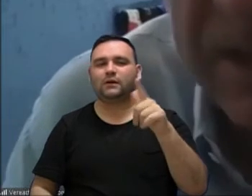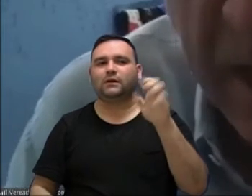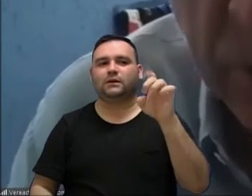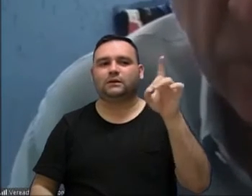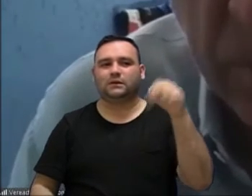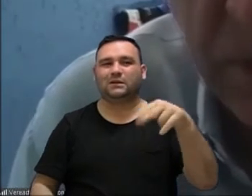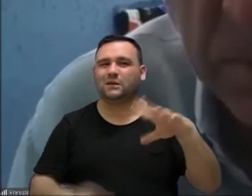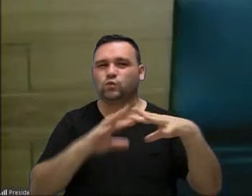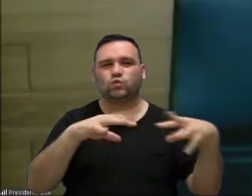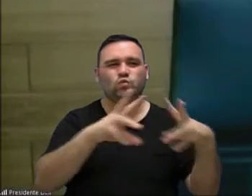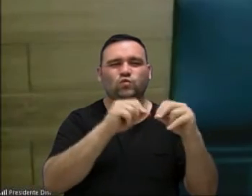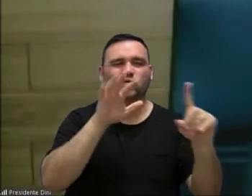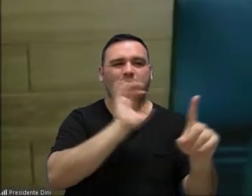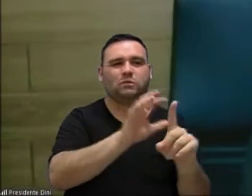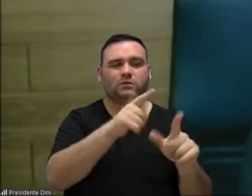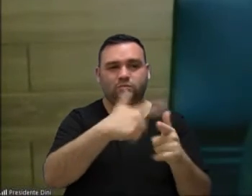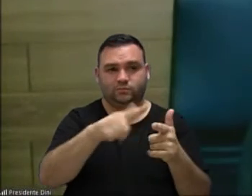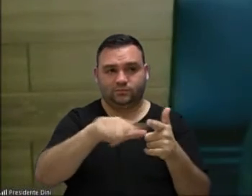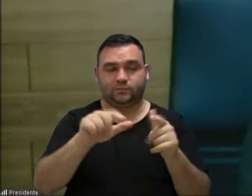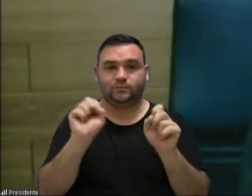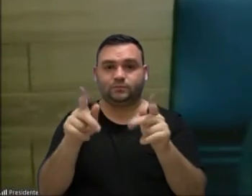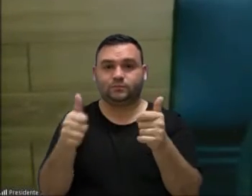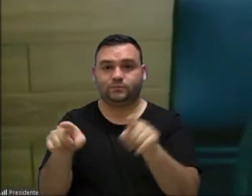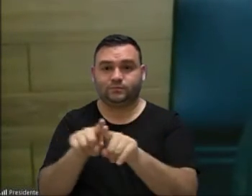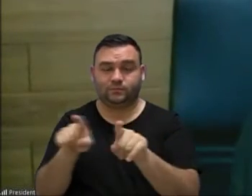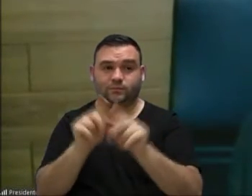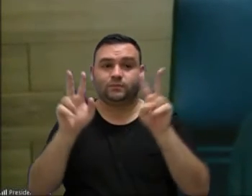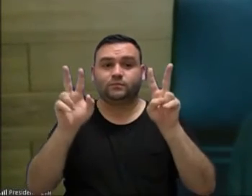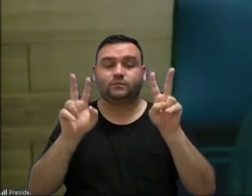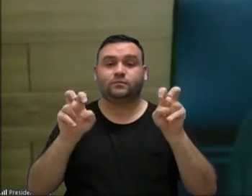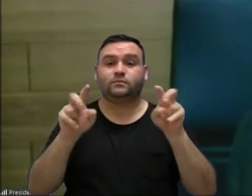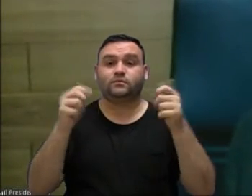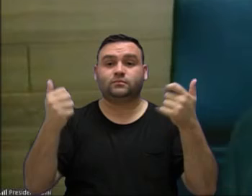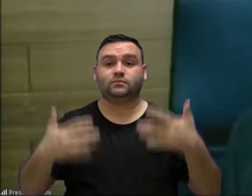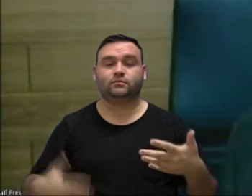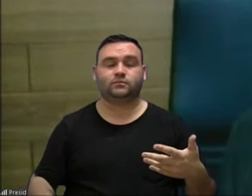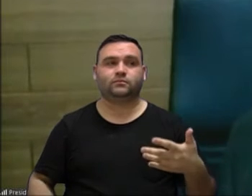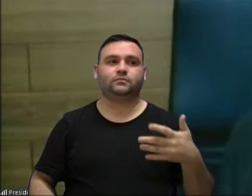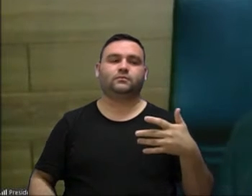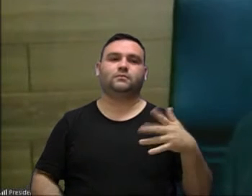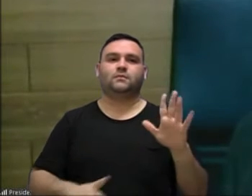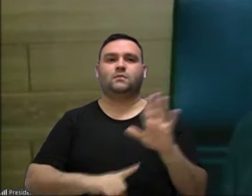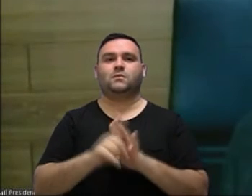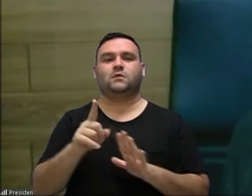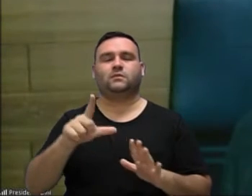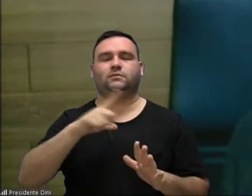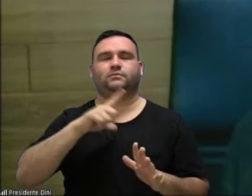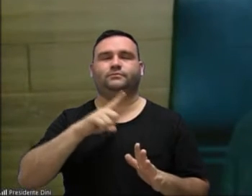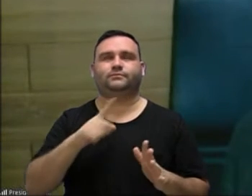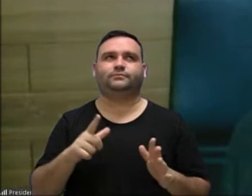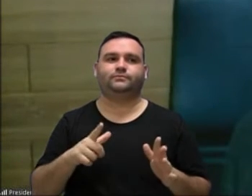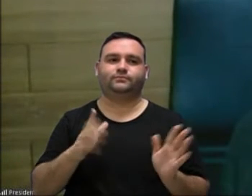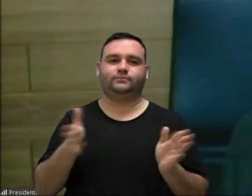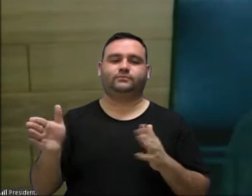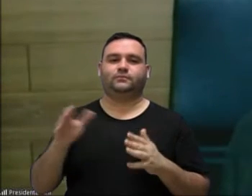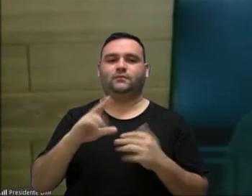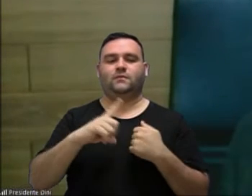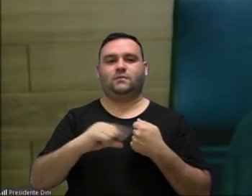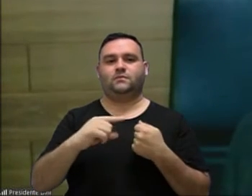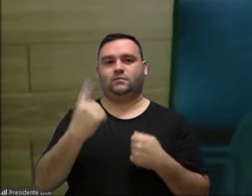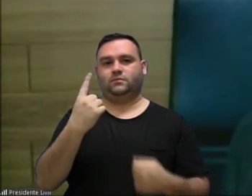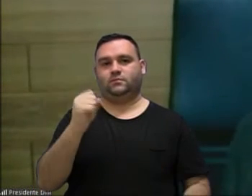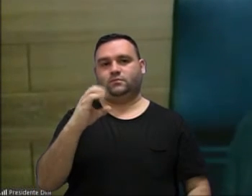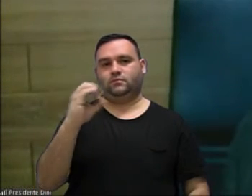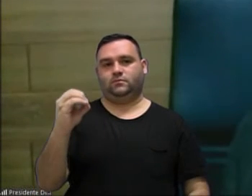Eric que está afetado por esse problema foi levantada uma questão de ordem no artigo